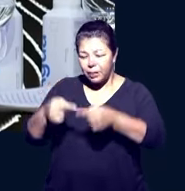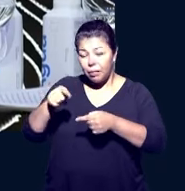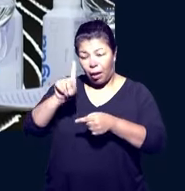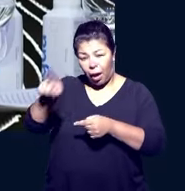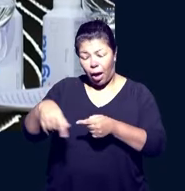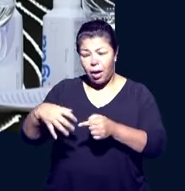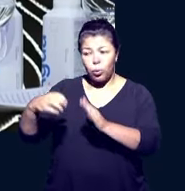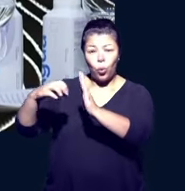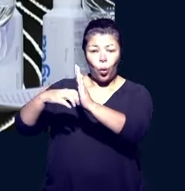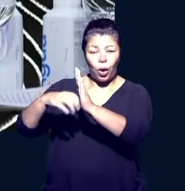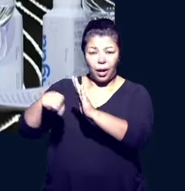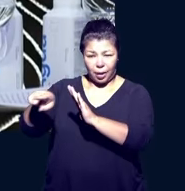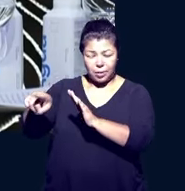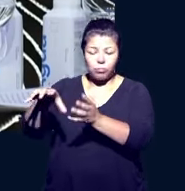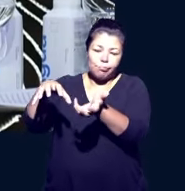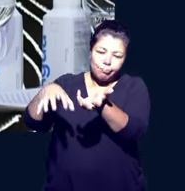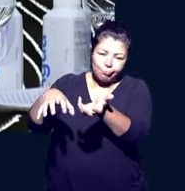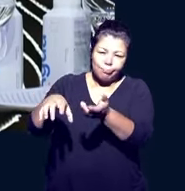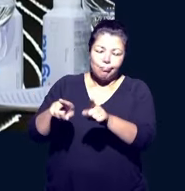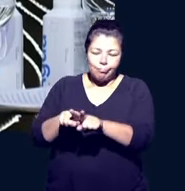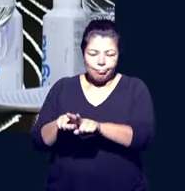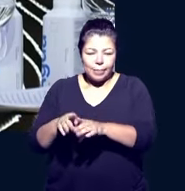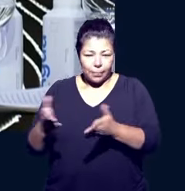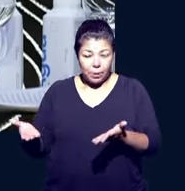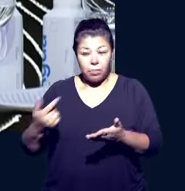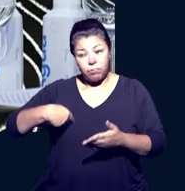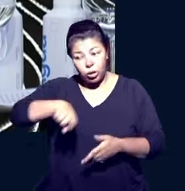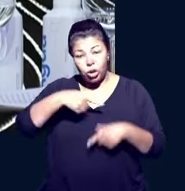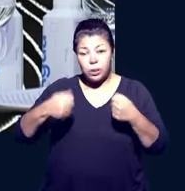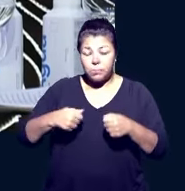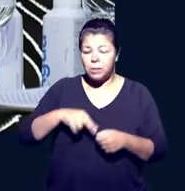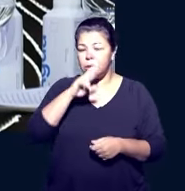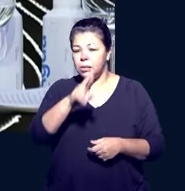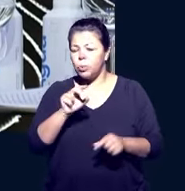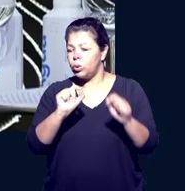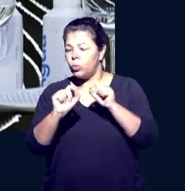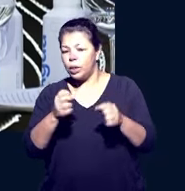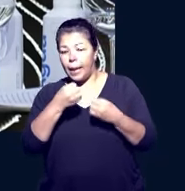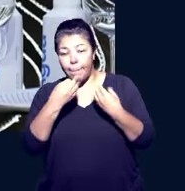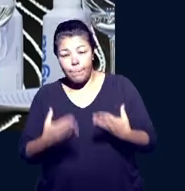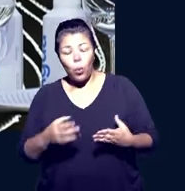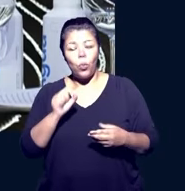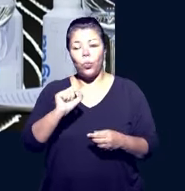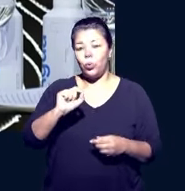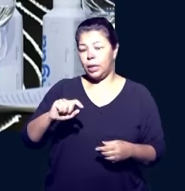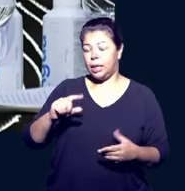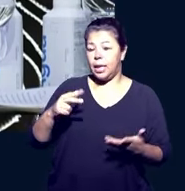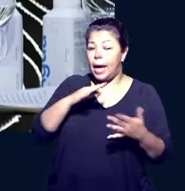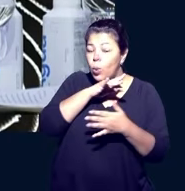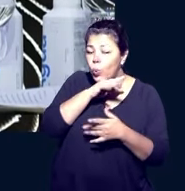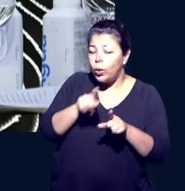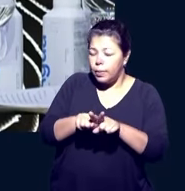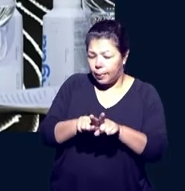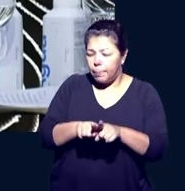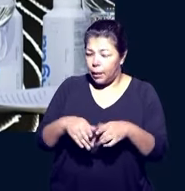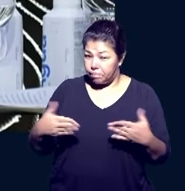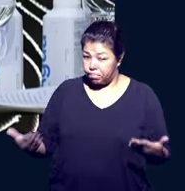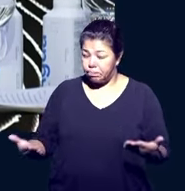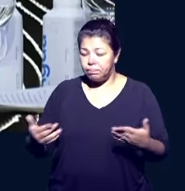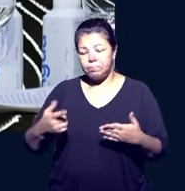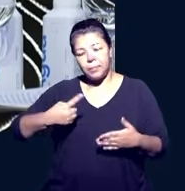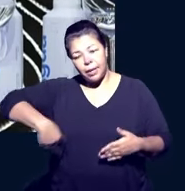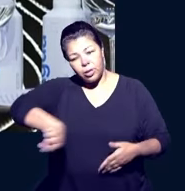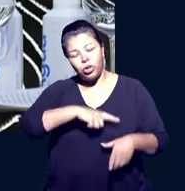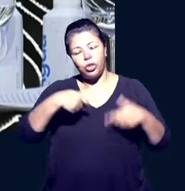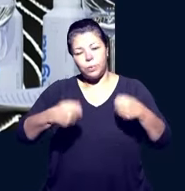dizer o que que a gente acha que é bom o que que a gente acha que é ruim mas vejo com muita naturalidade esse reequilíbrio